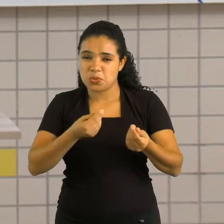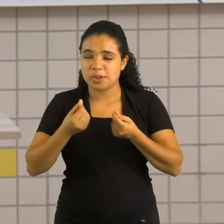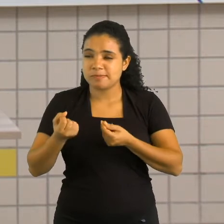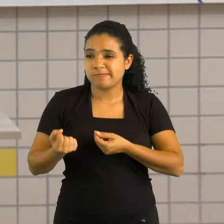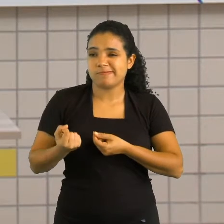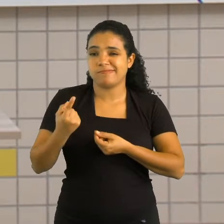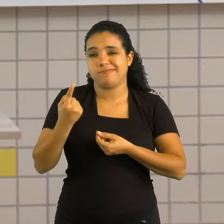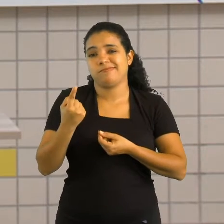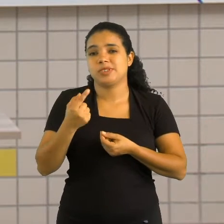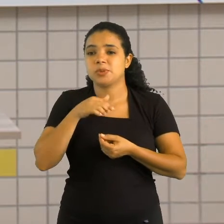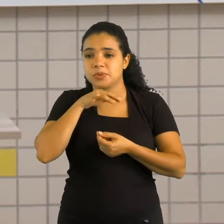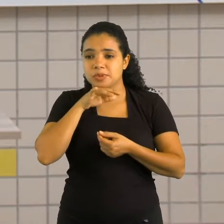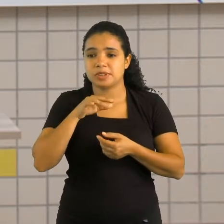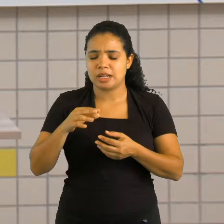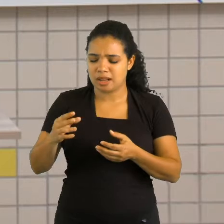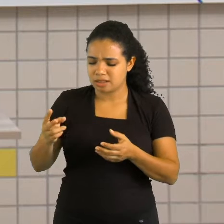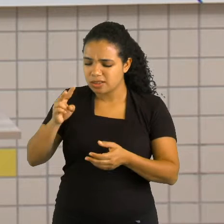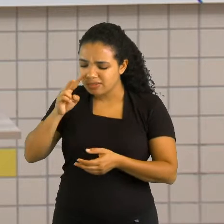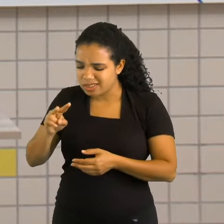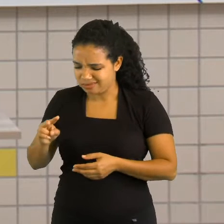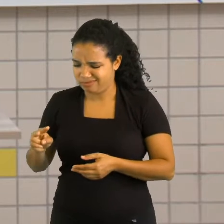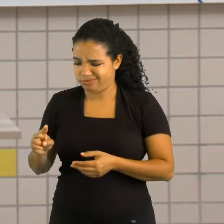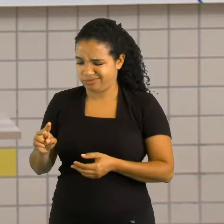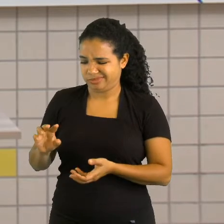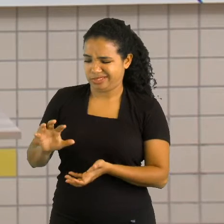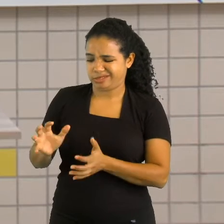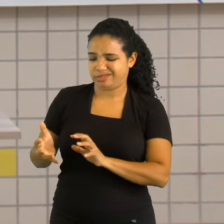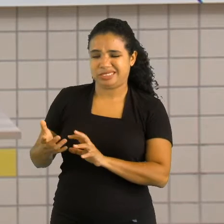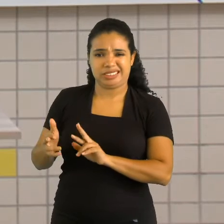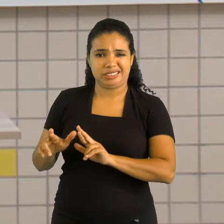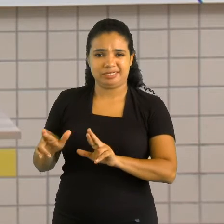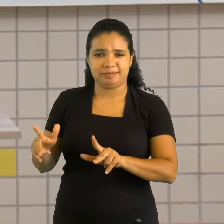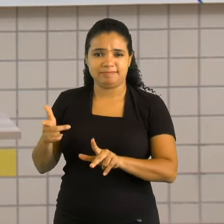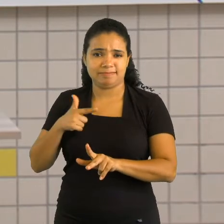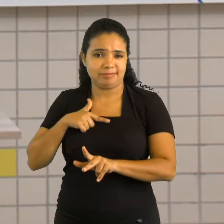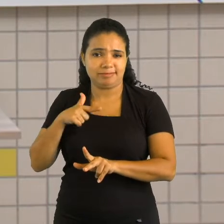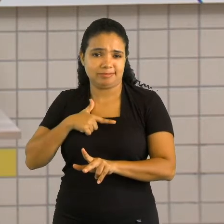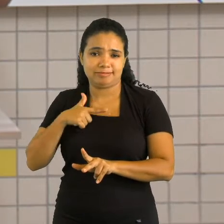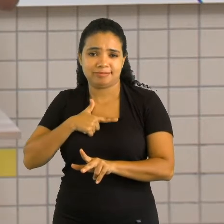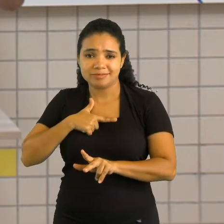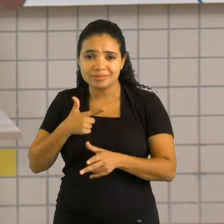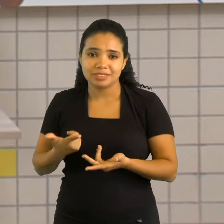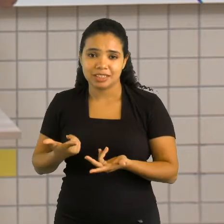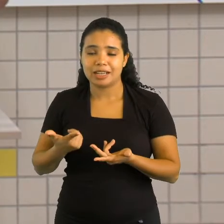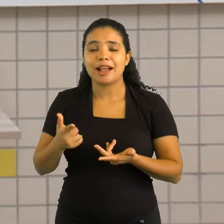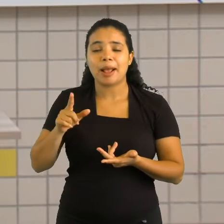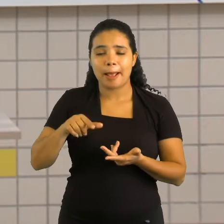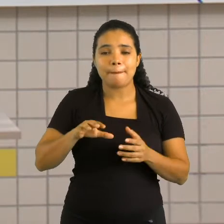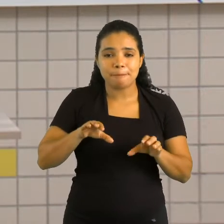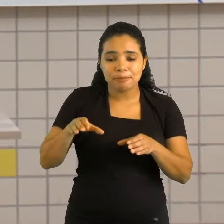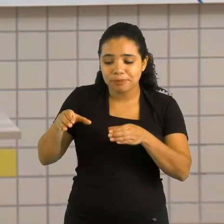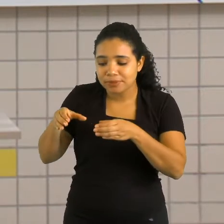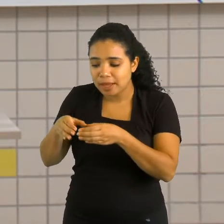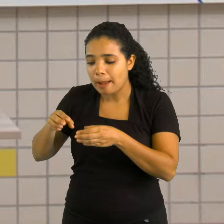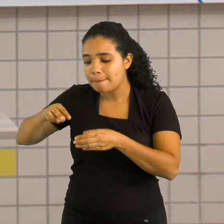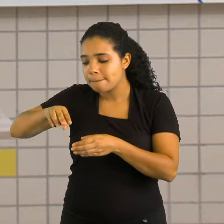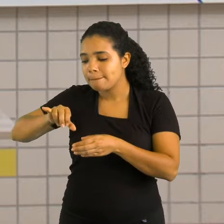um mau aspecto, né? Esses são os micro-organismos